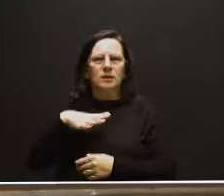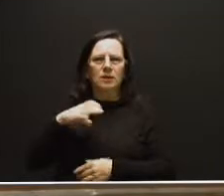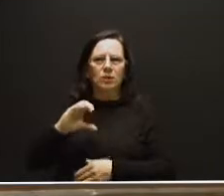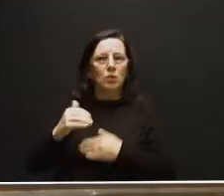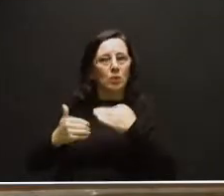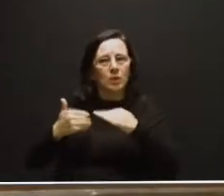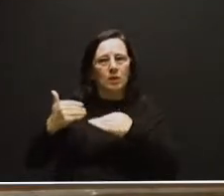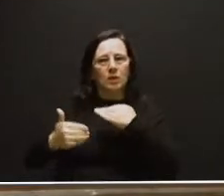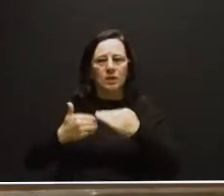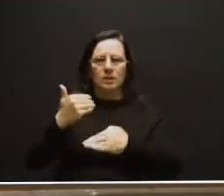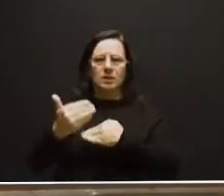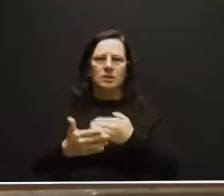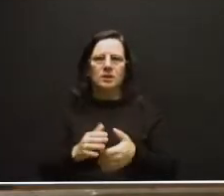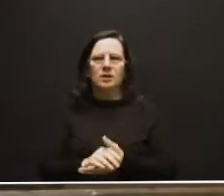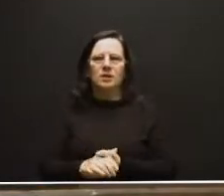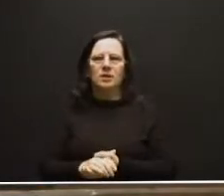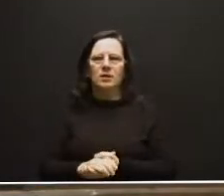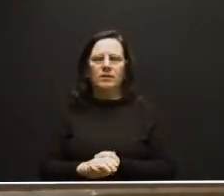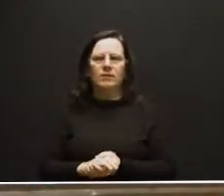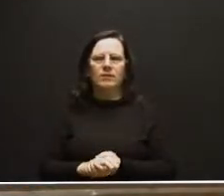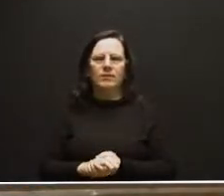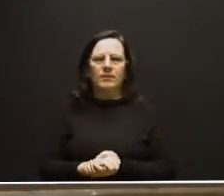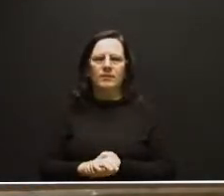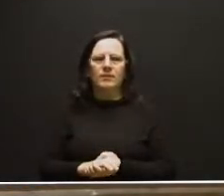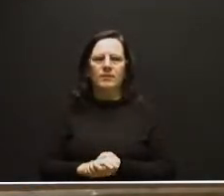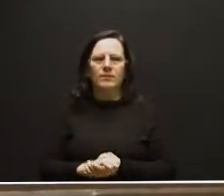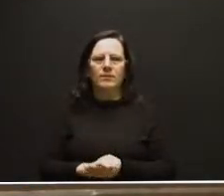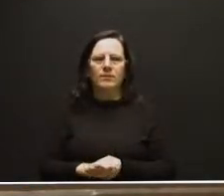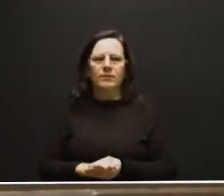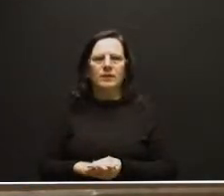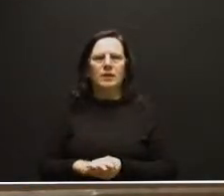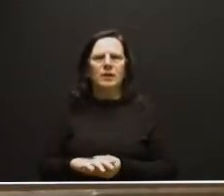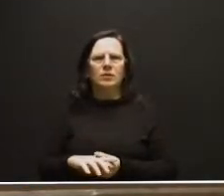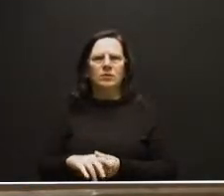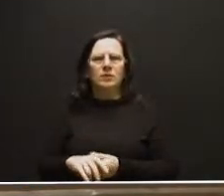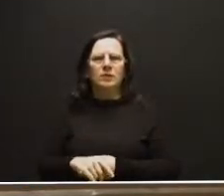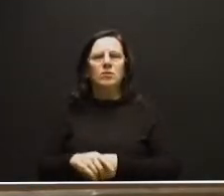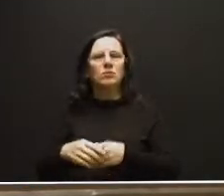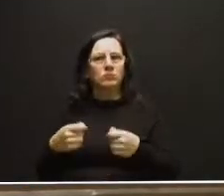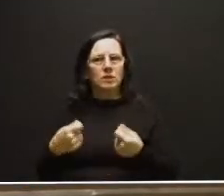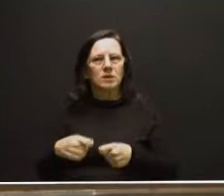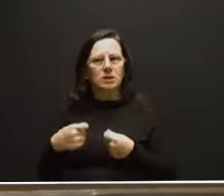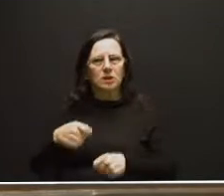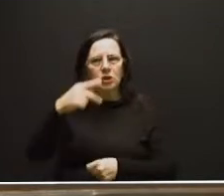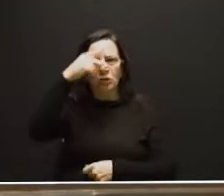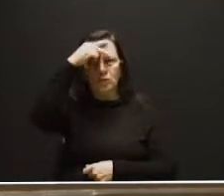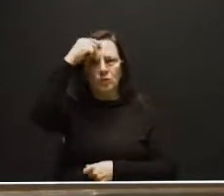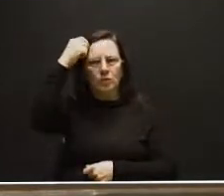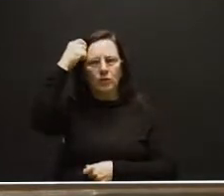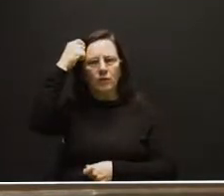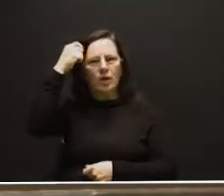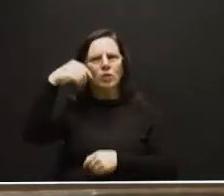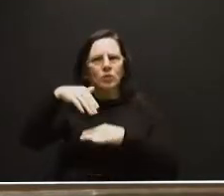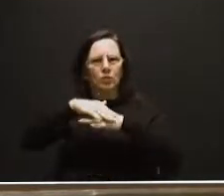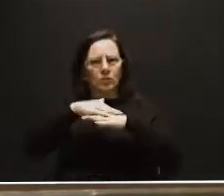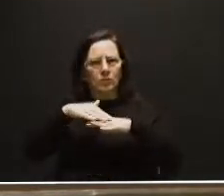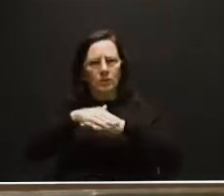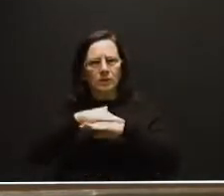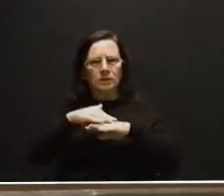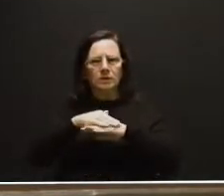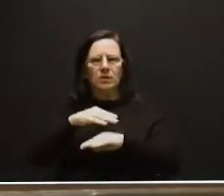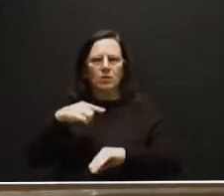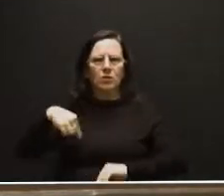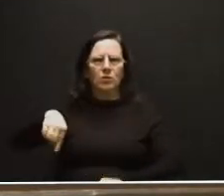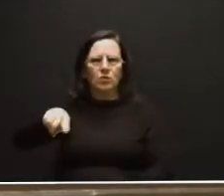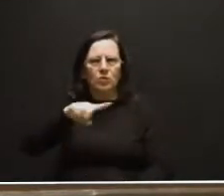acredito que após a fala do líder uma inércia do prefeito seria até nos constrangê porque se somos parceiros